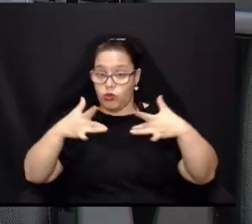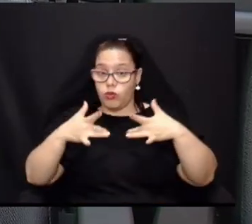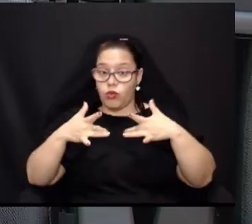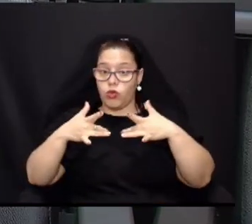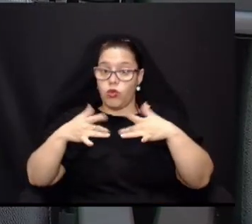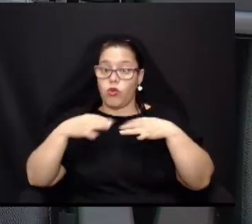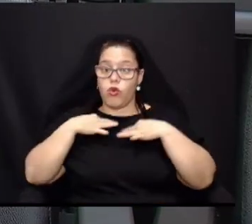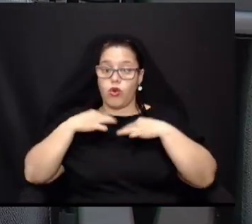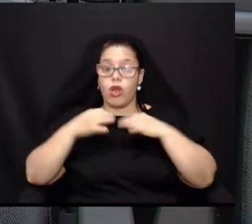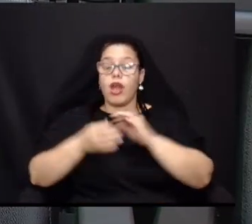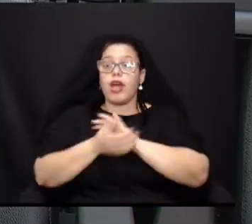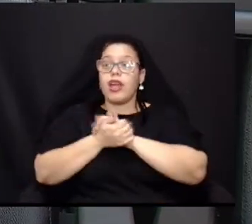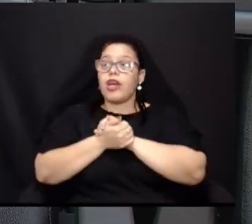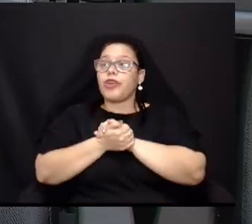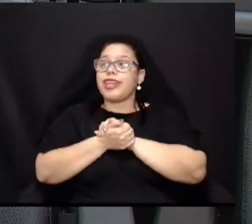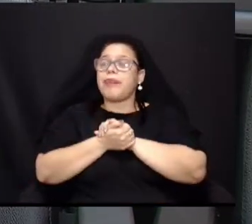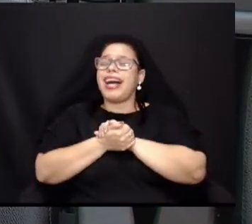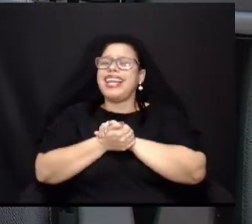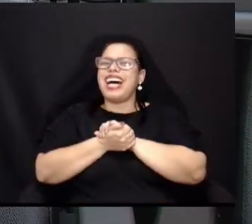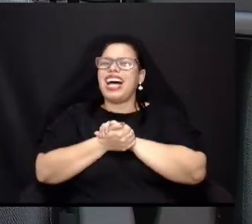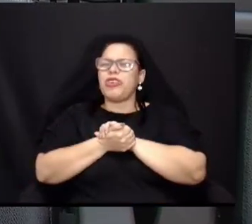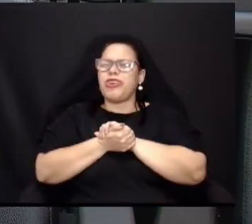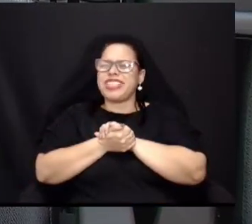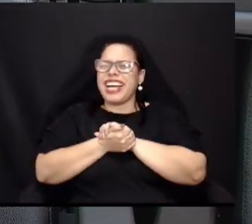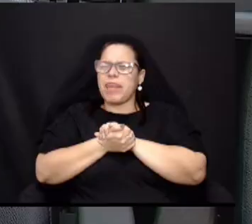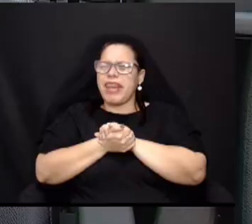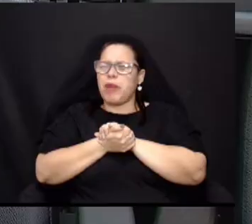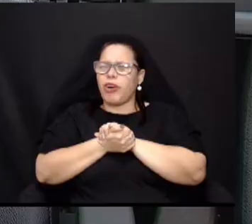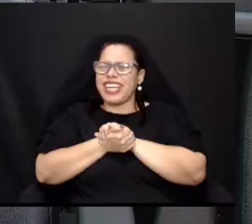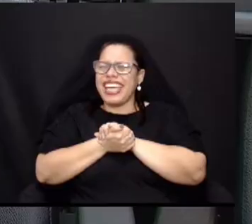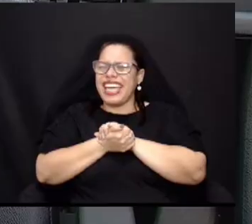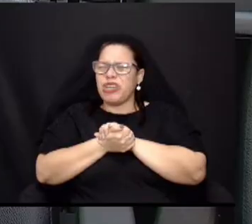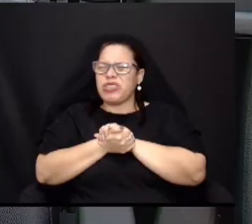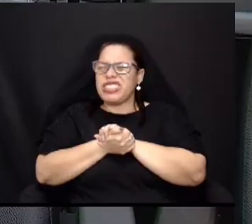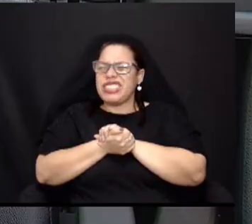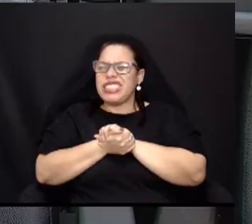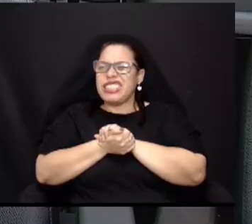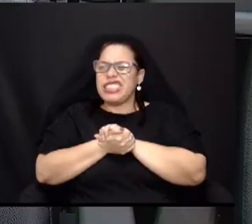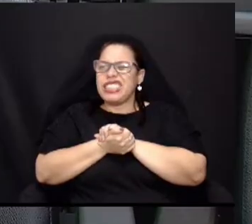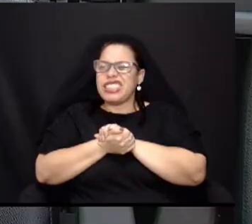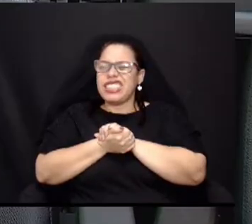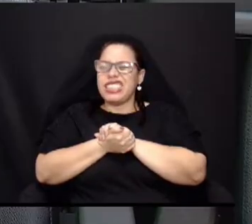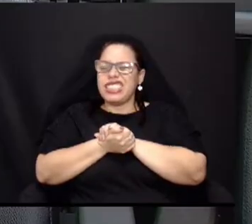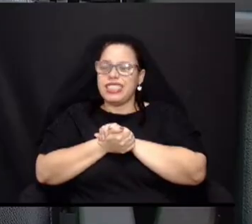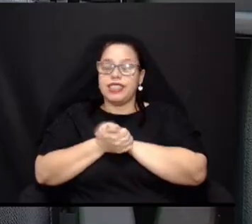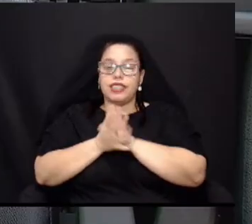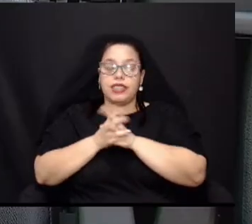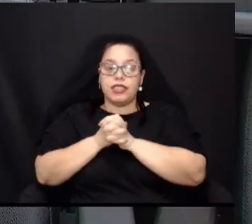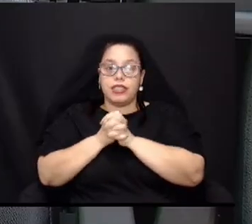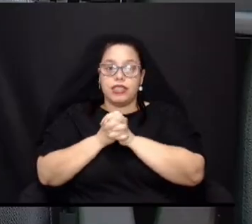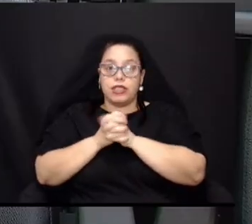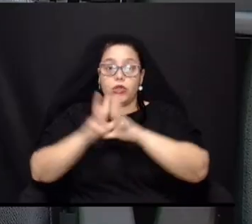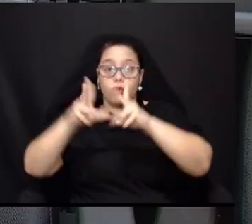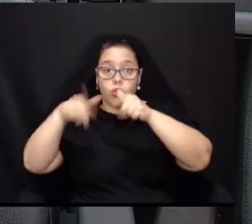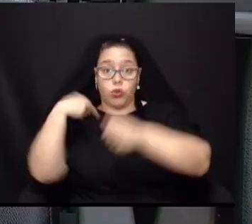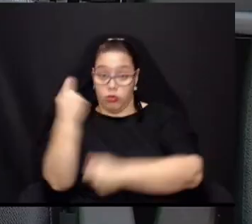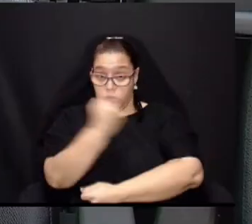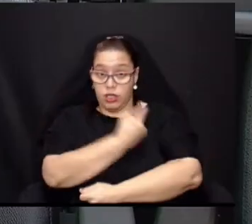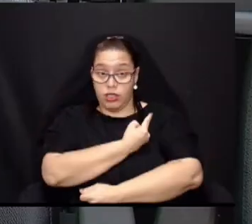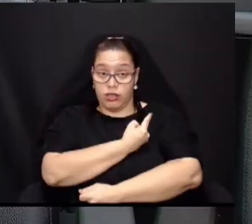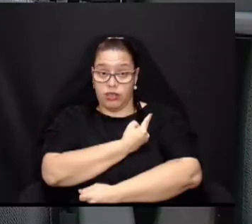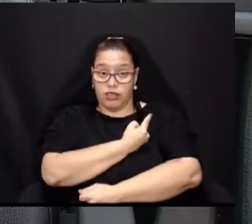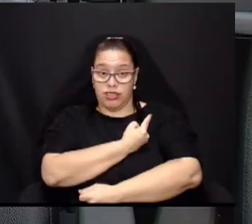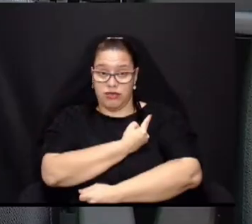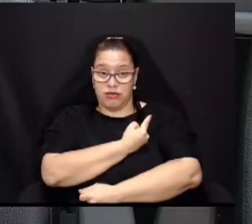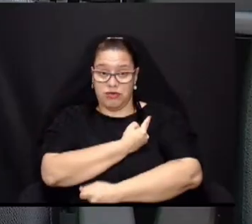ou alguma campanha de doação de tampinha, que a gente também tem aqui, tudo passa por vocês? Tudo passa por nós, sim. A campanha do agasalho,